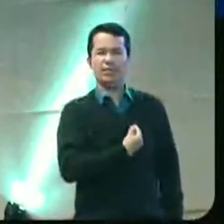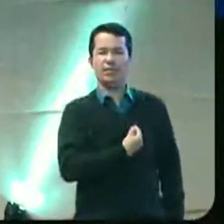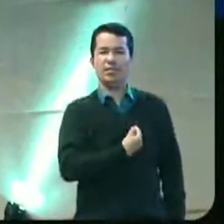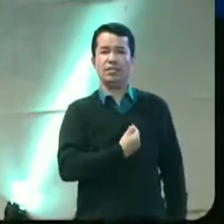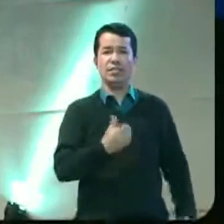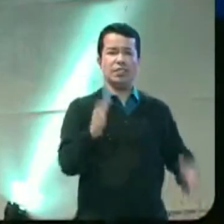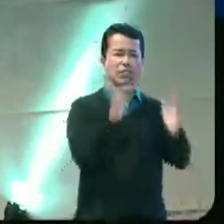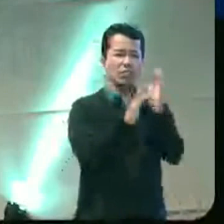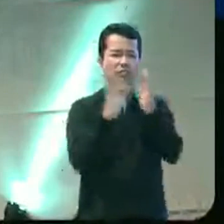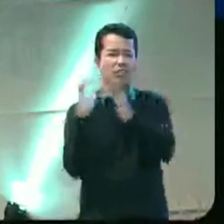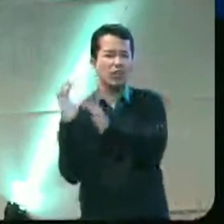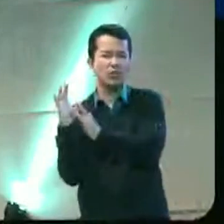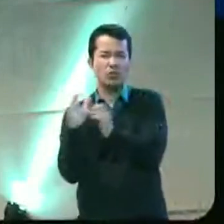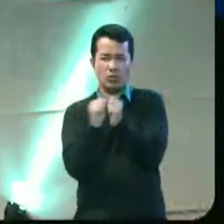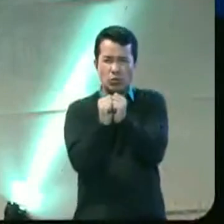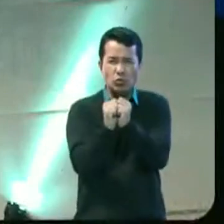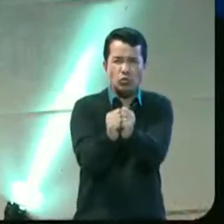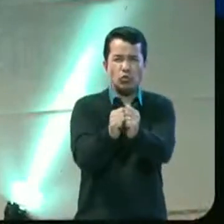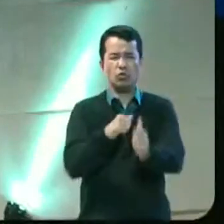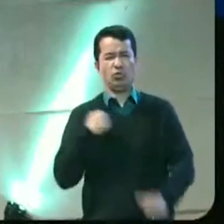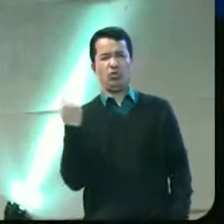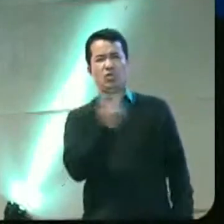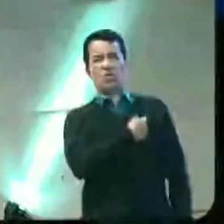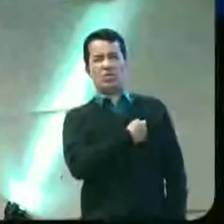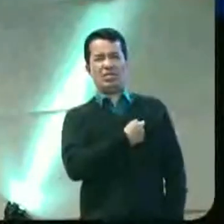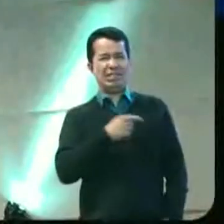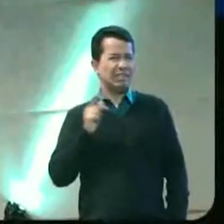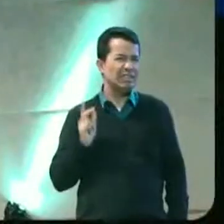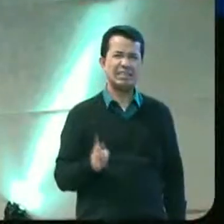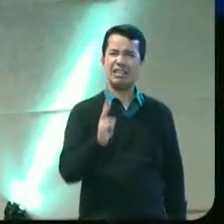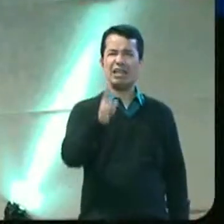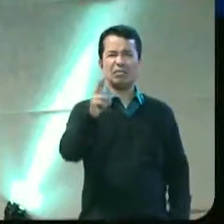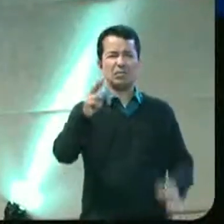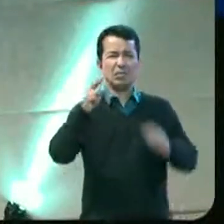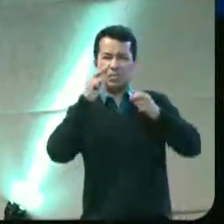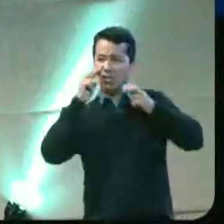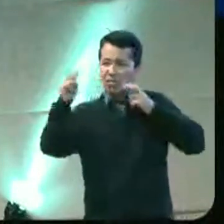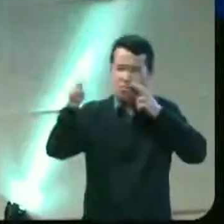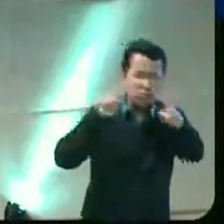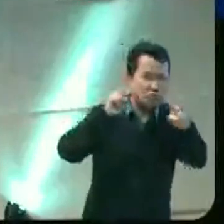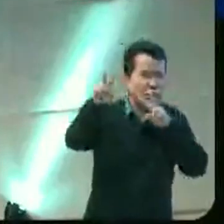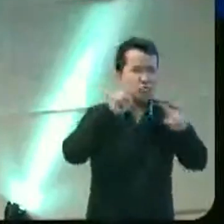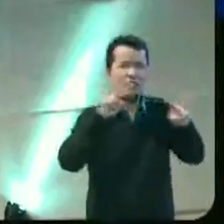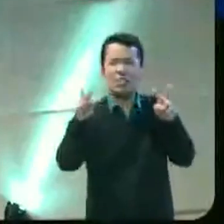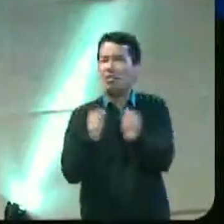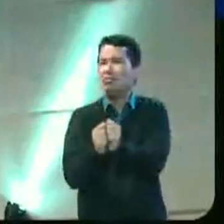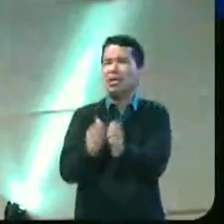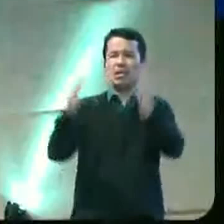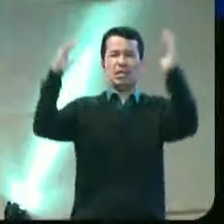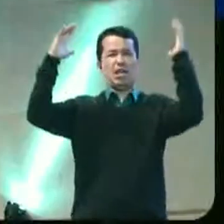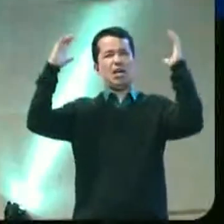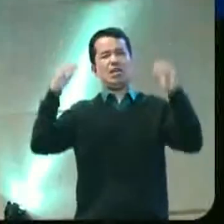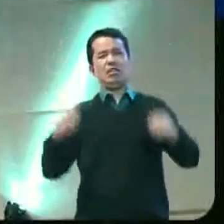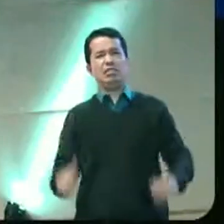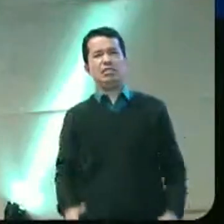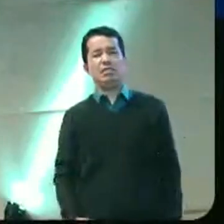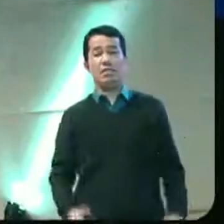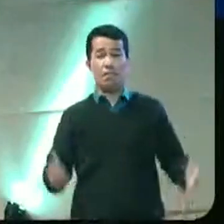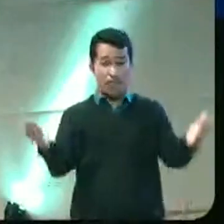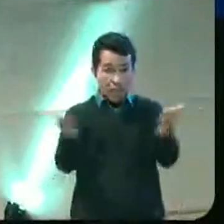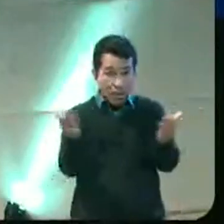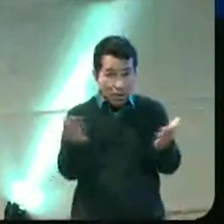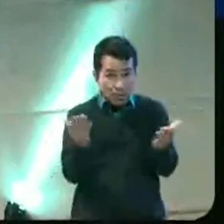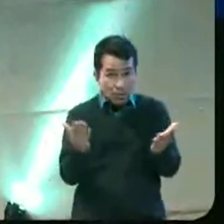nós vamos sim testemunhar milagres. Esse é um tempo, o tempo de sofrimento é um lugar